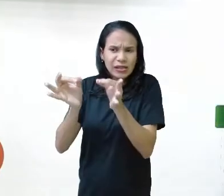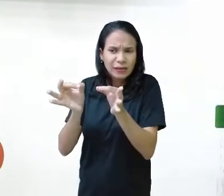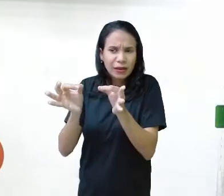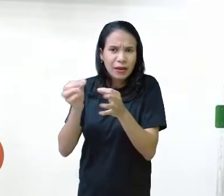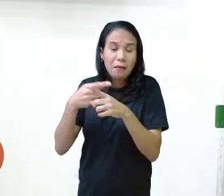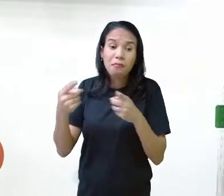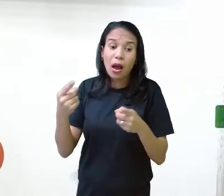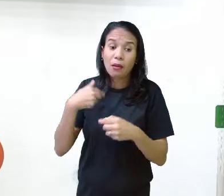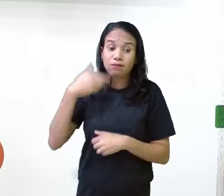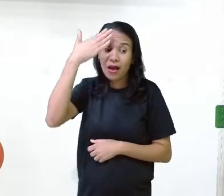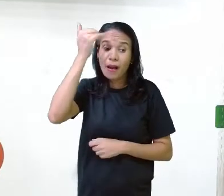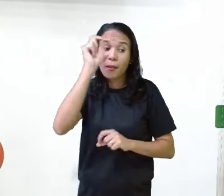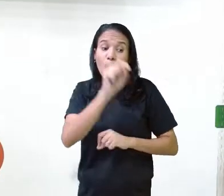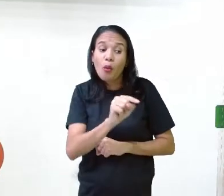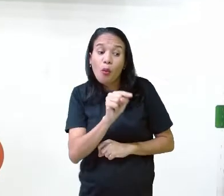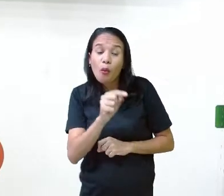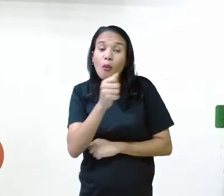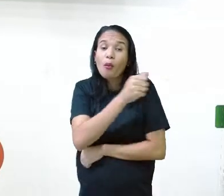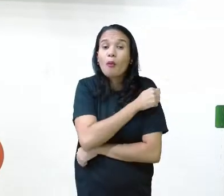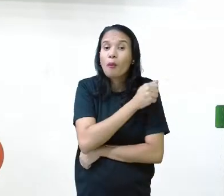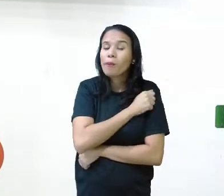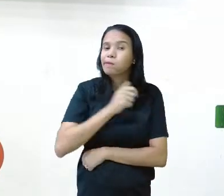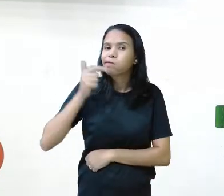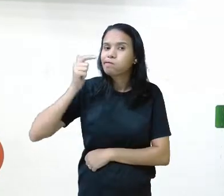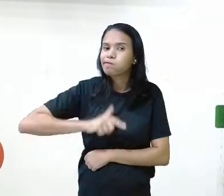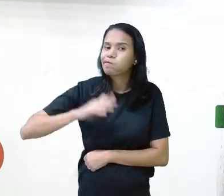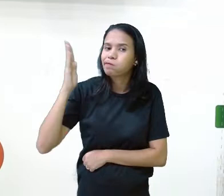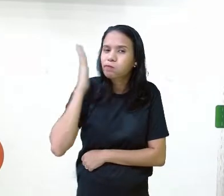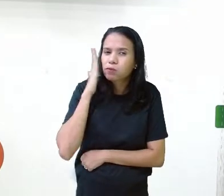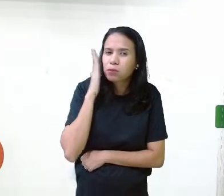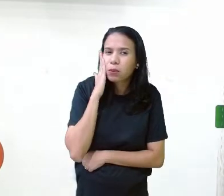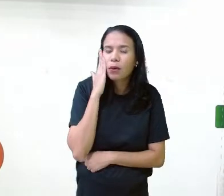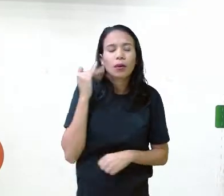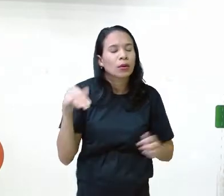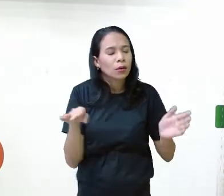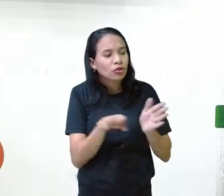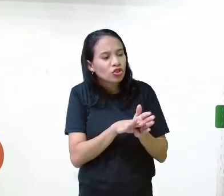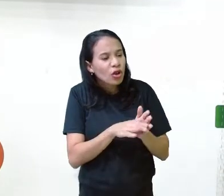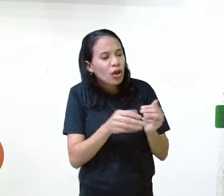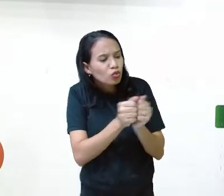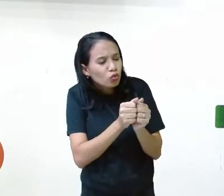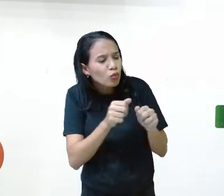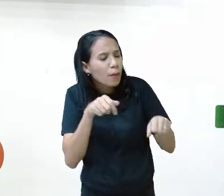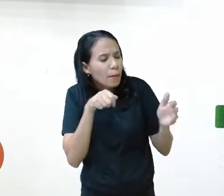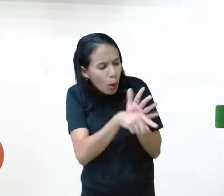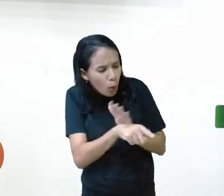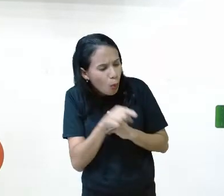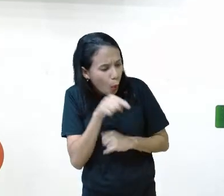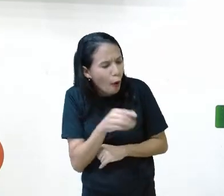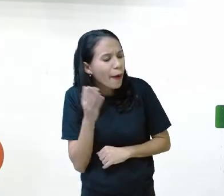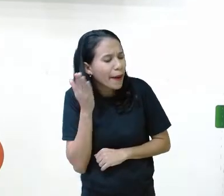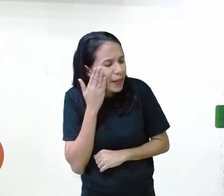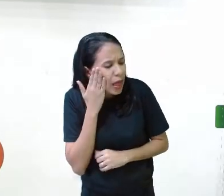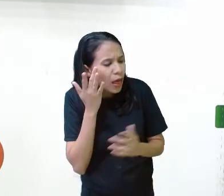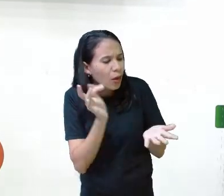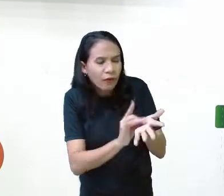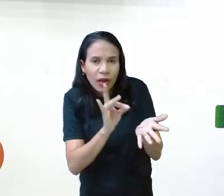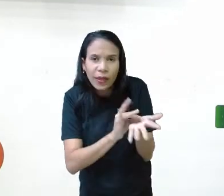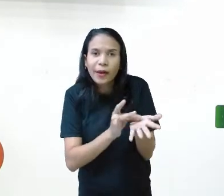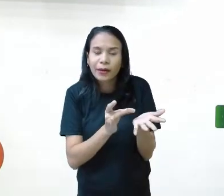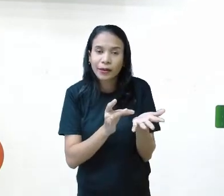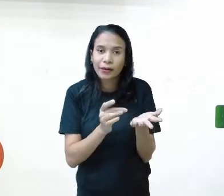assim, é bom você chegar perto e verificar se ele entendeu mesmo.